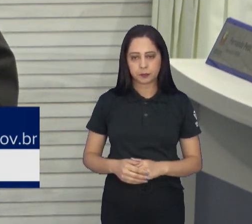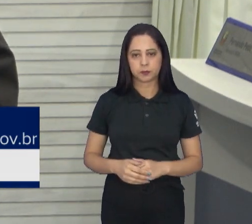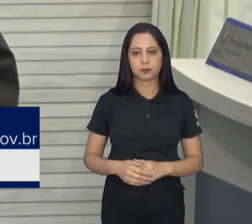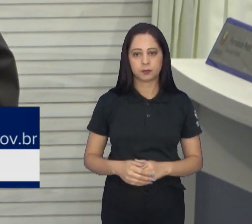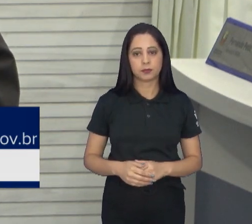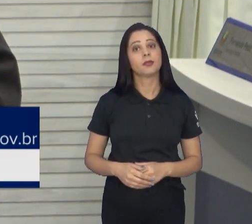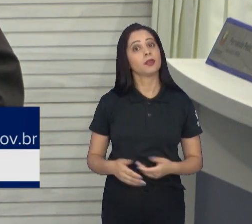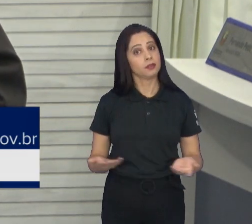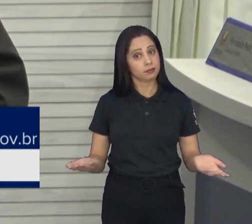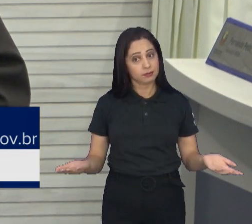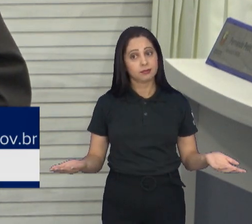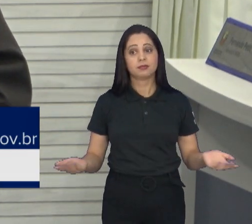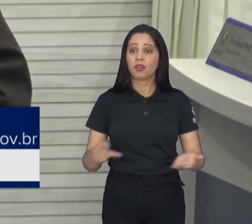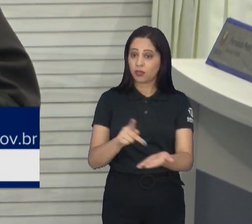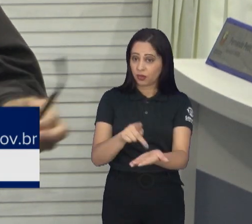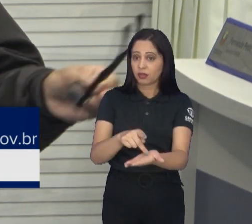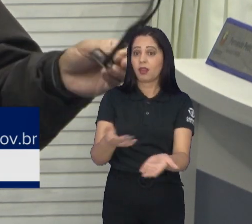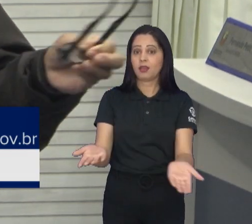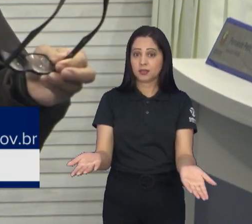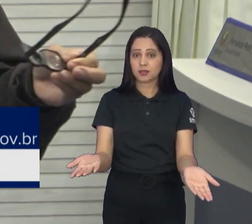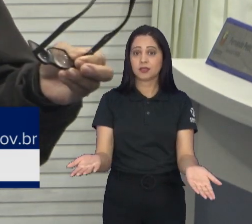É, porque é verdade.